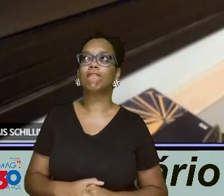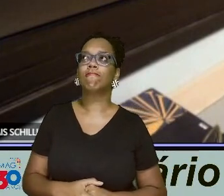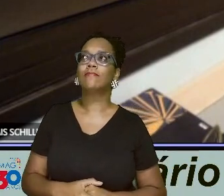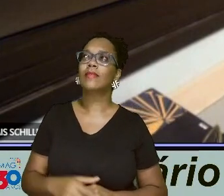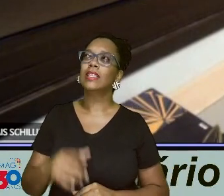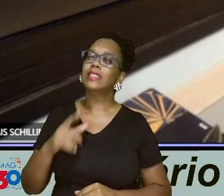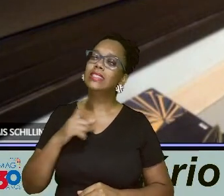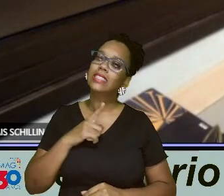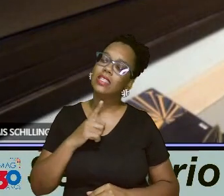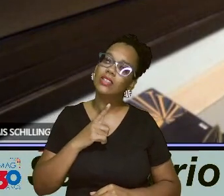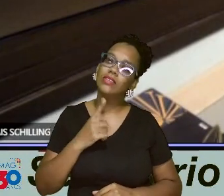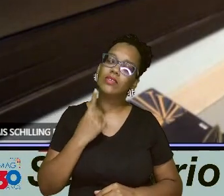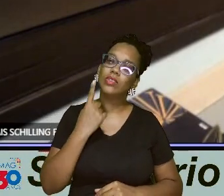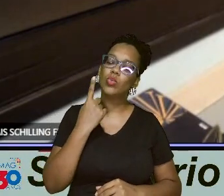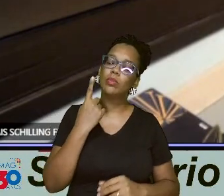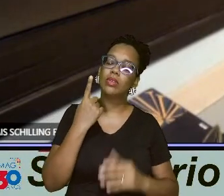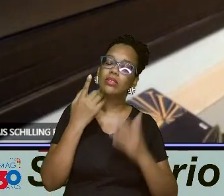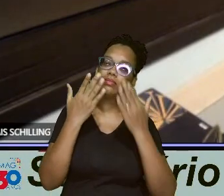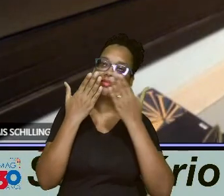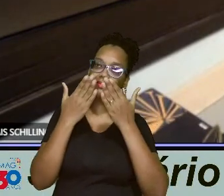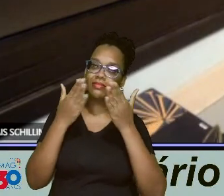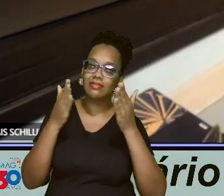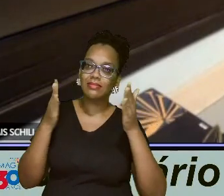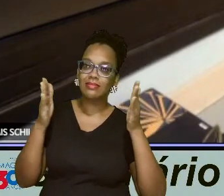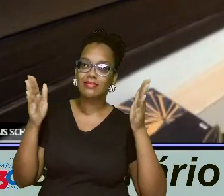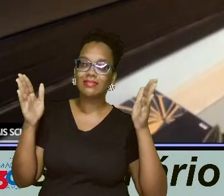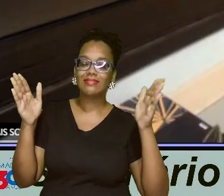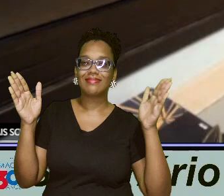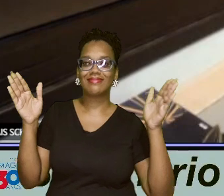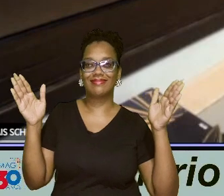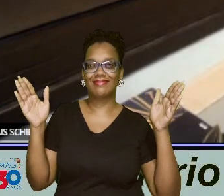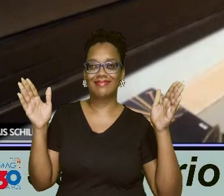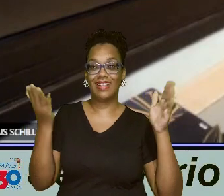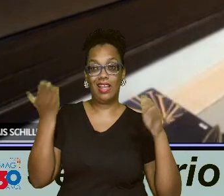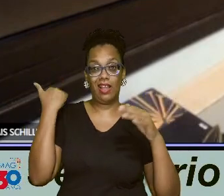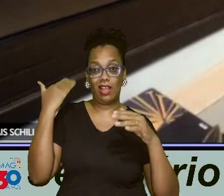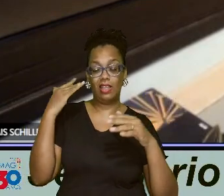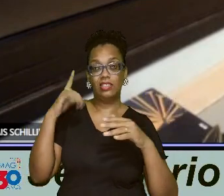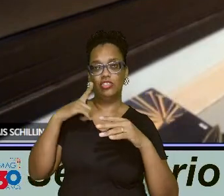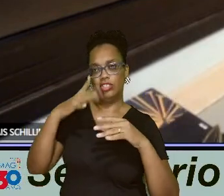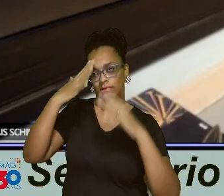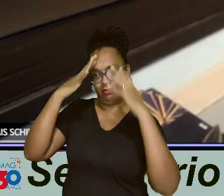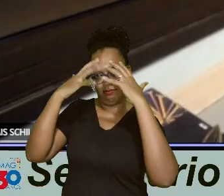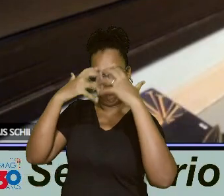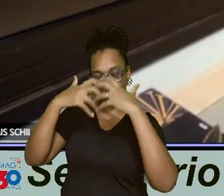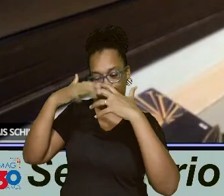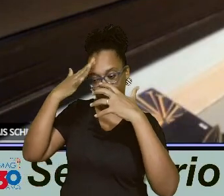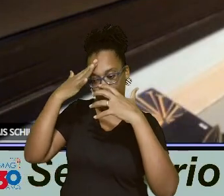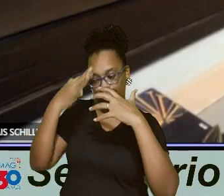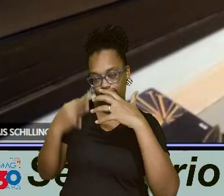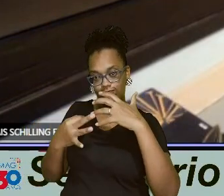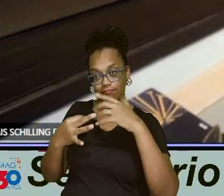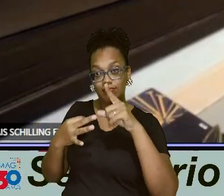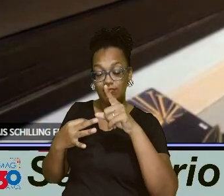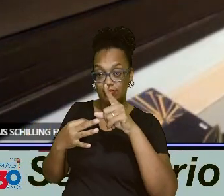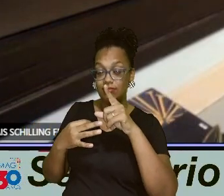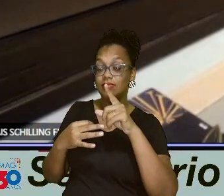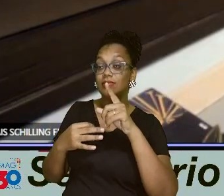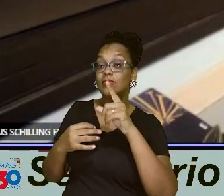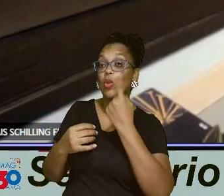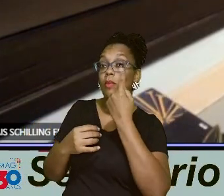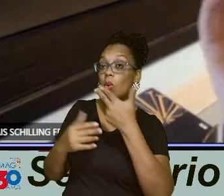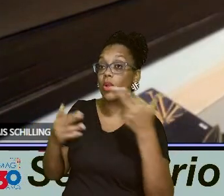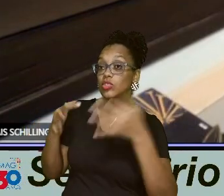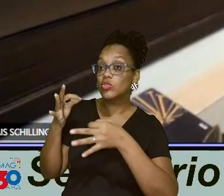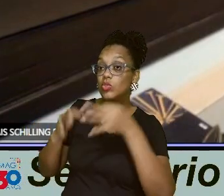teve uma ampliação da questão que estava submetida à cognição aí. Porque a questão que estava em julgamento era